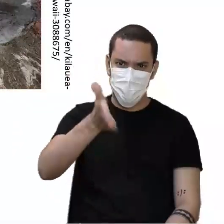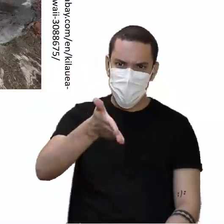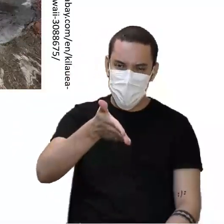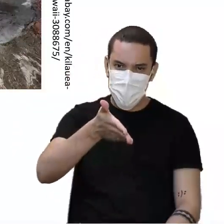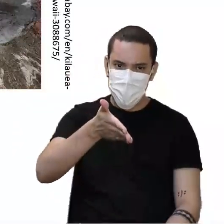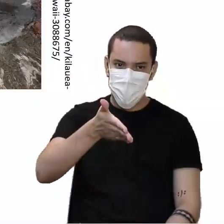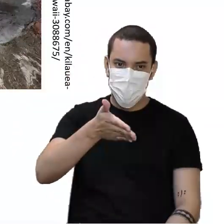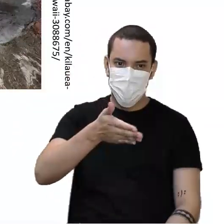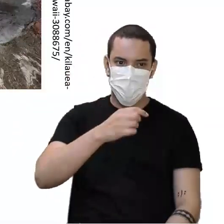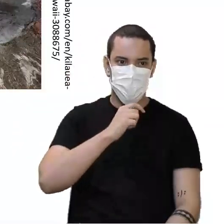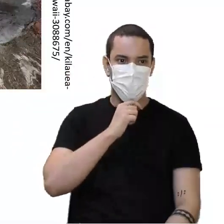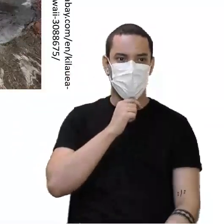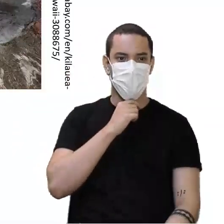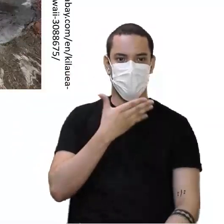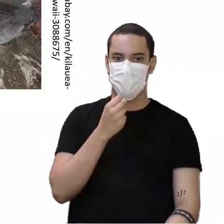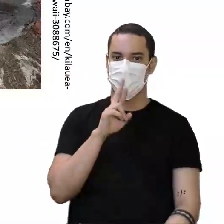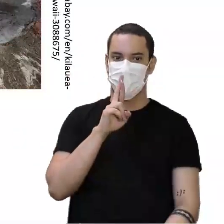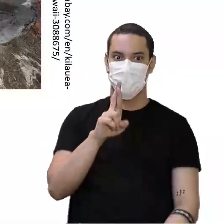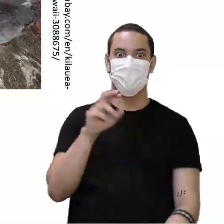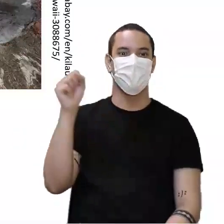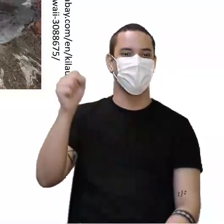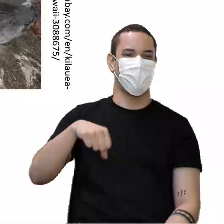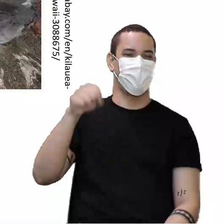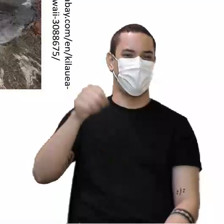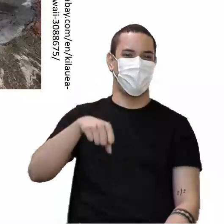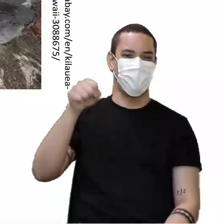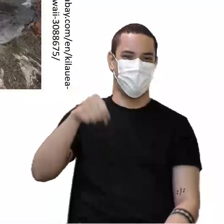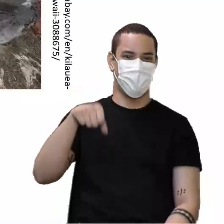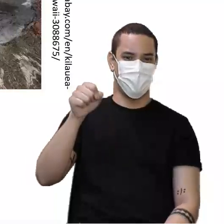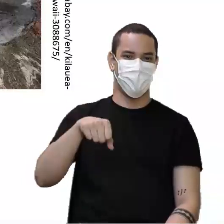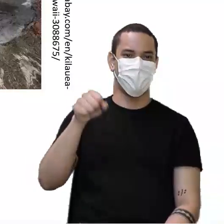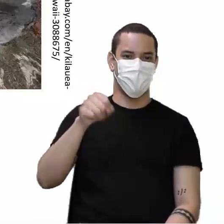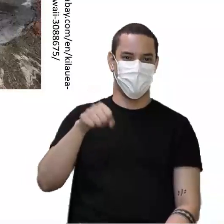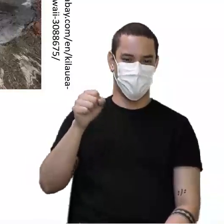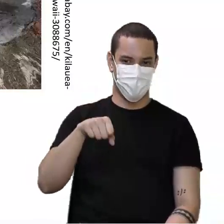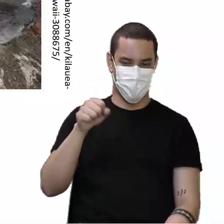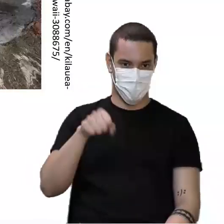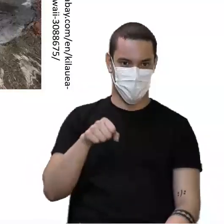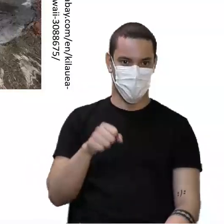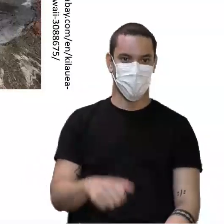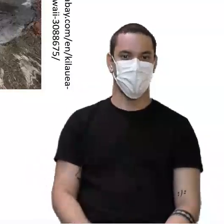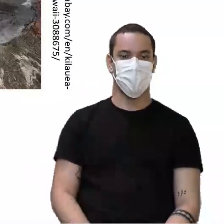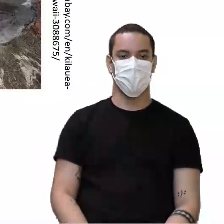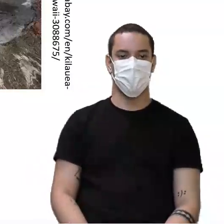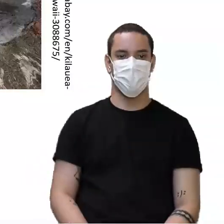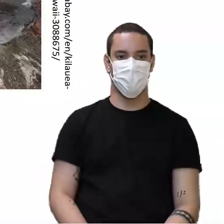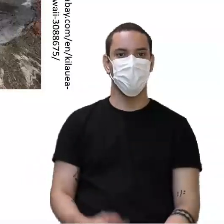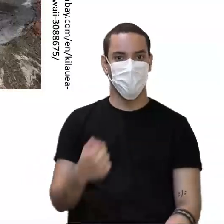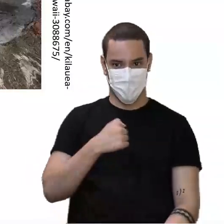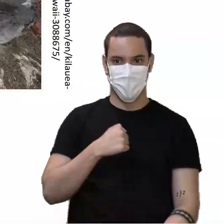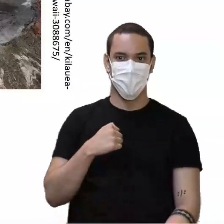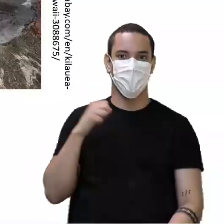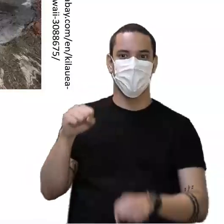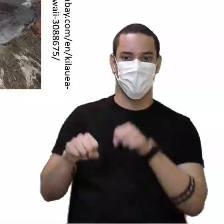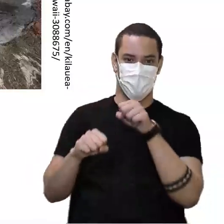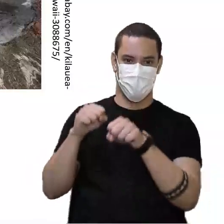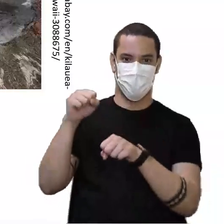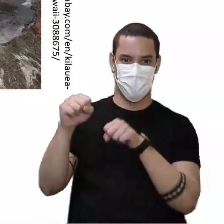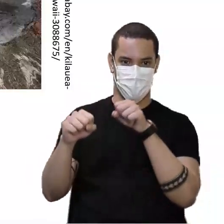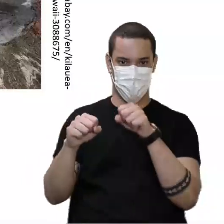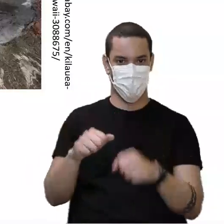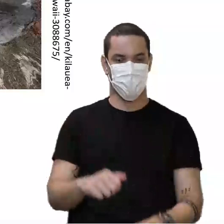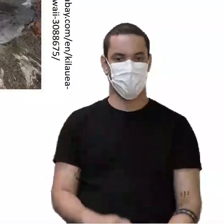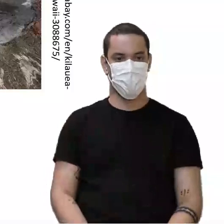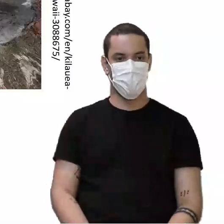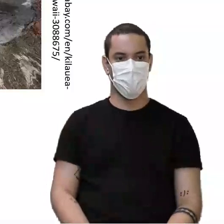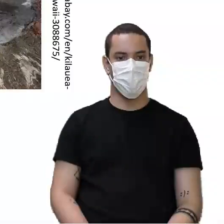one? Aí o Matt responde, yes, I have. Sim, eu escalei. But I